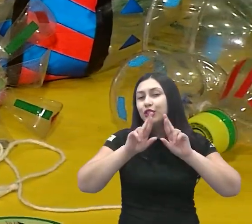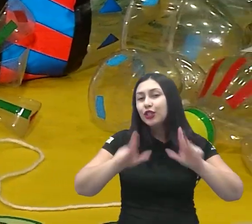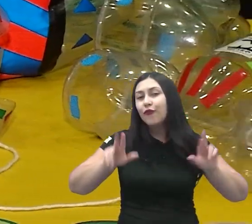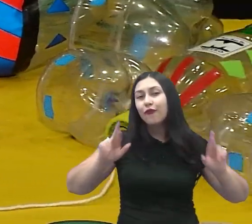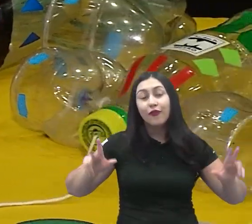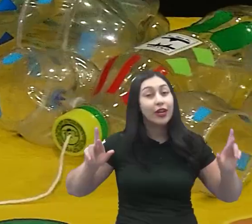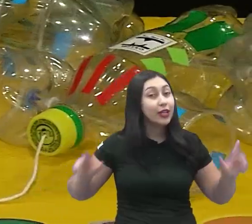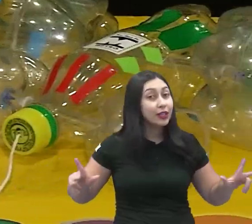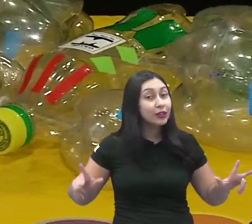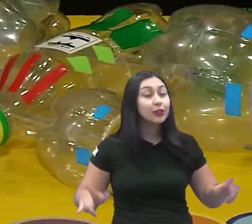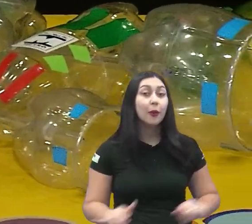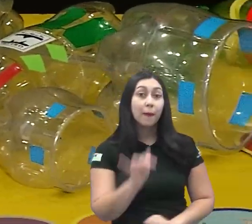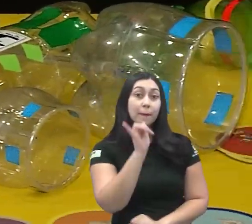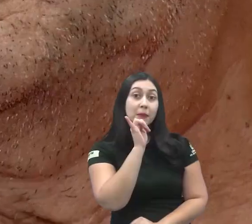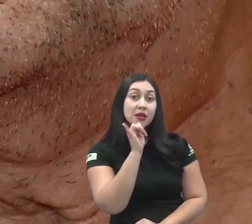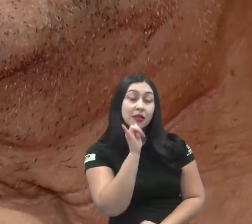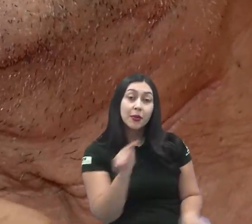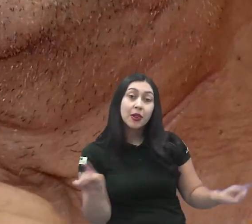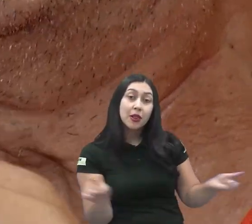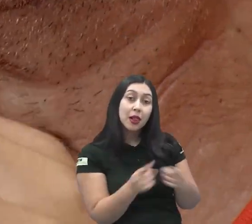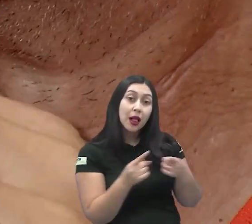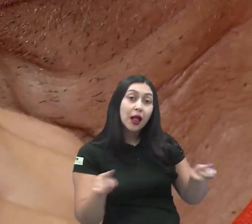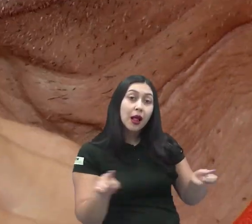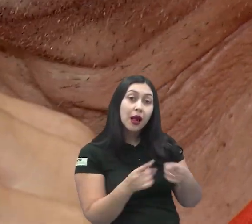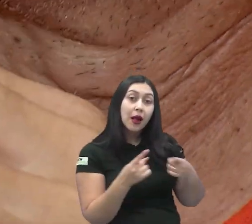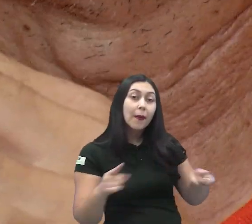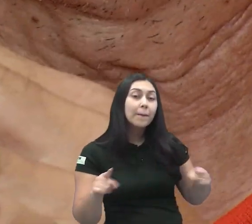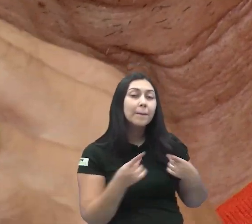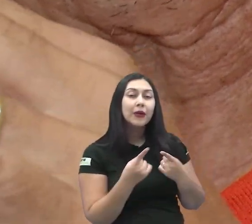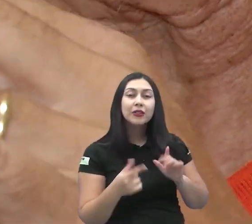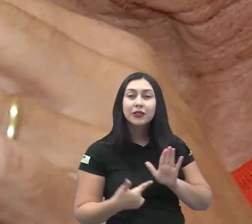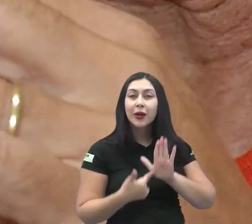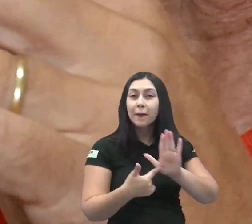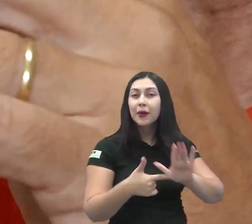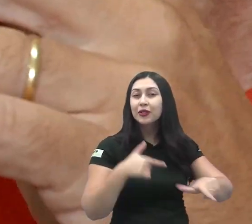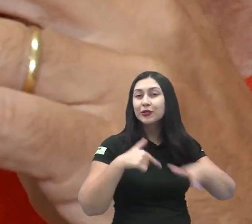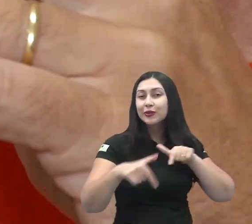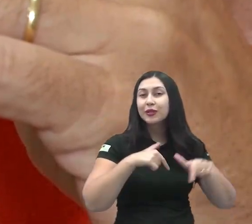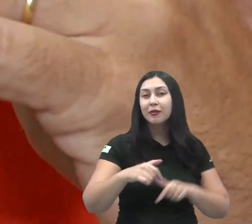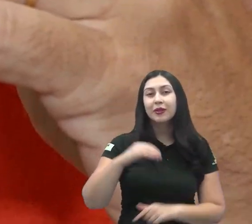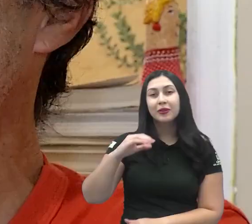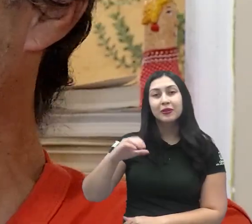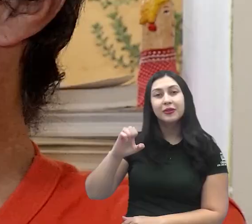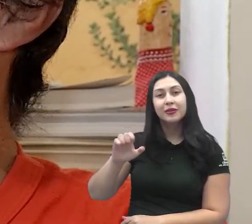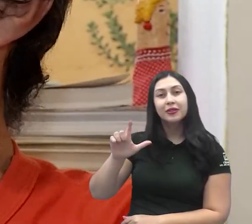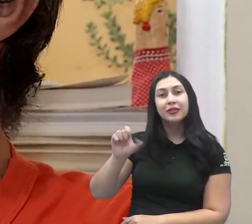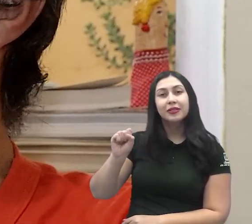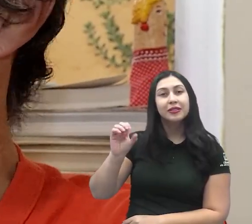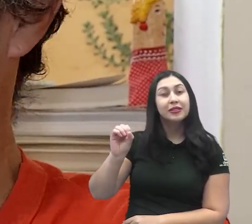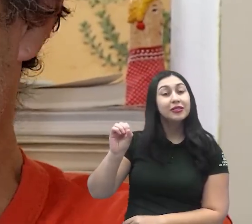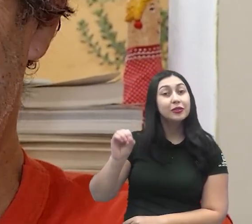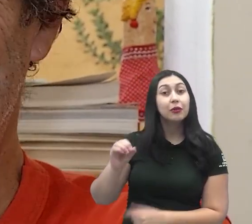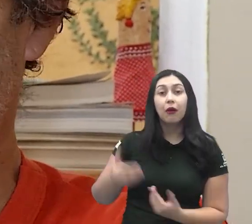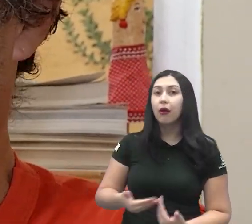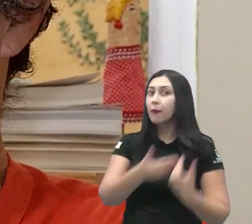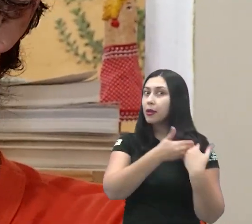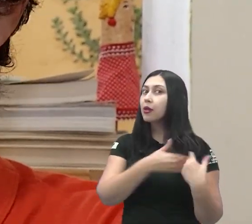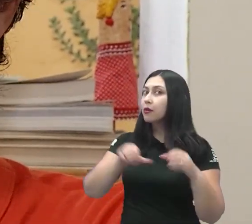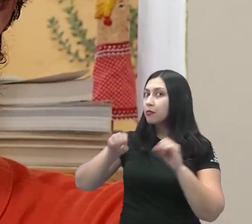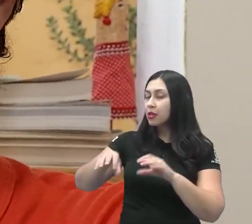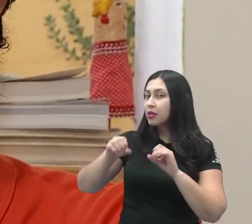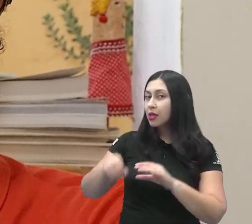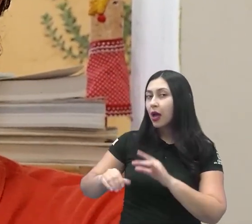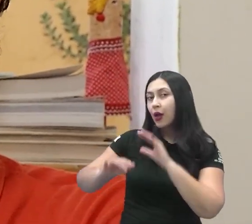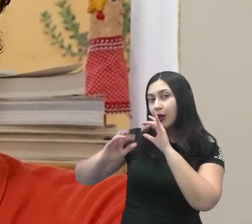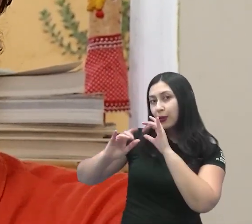diferentes linguagens artísticas. Entre elas, a música tem destaque com o trabalho do Celso, responsável